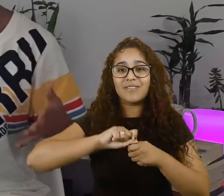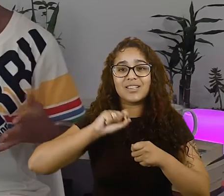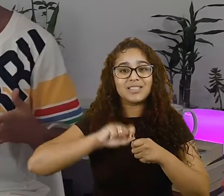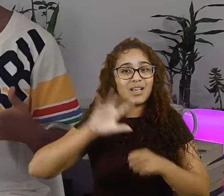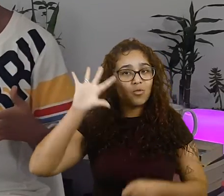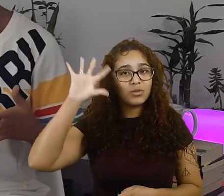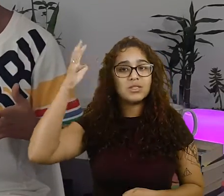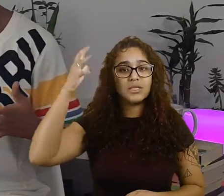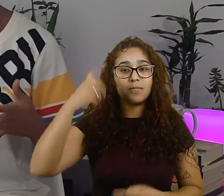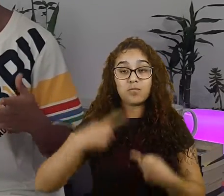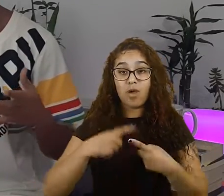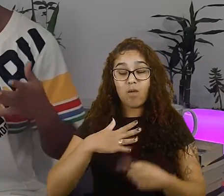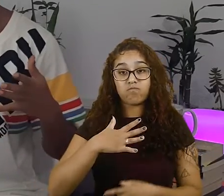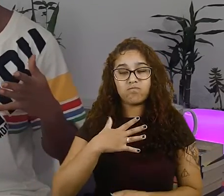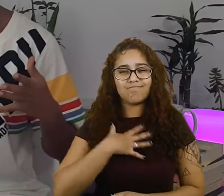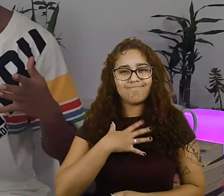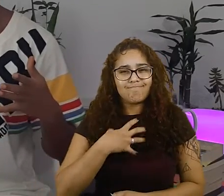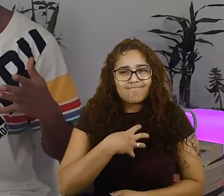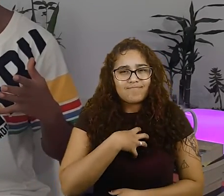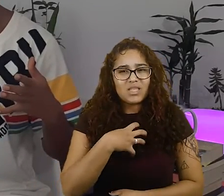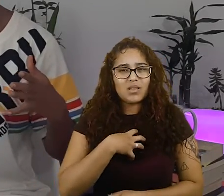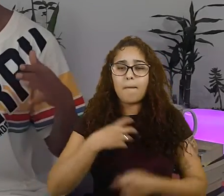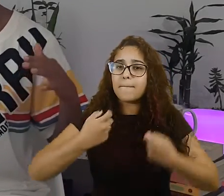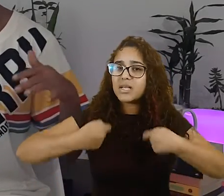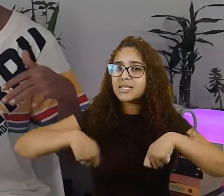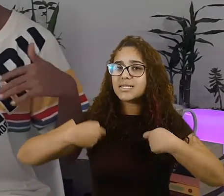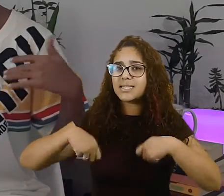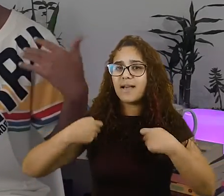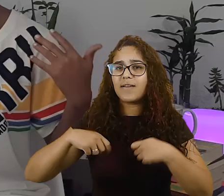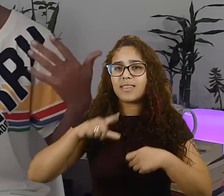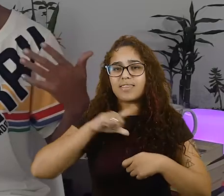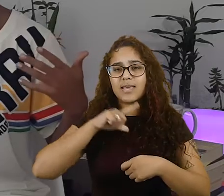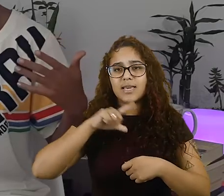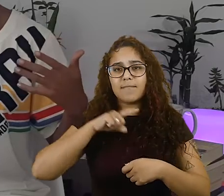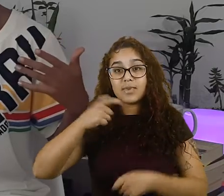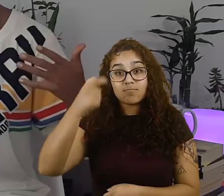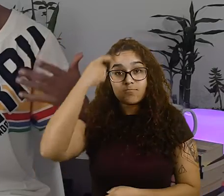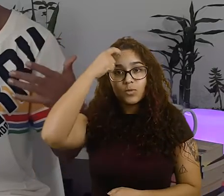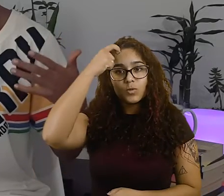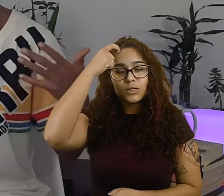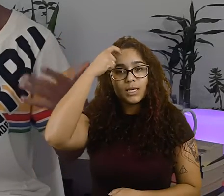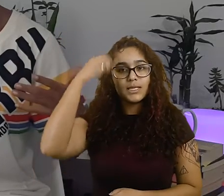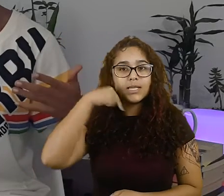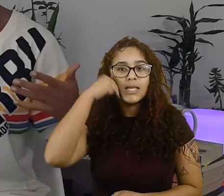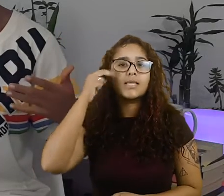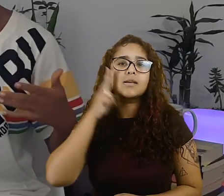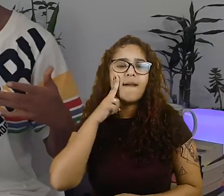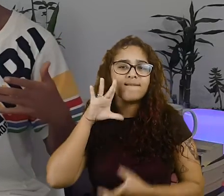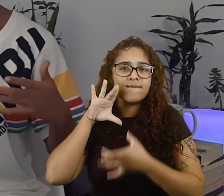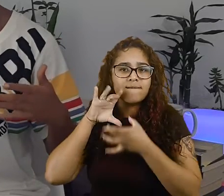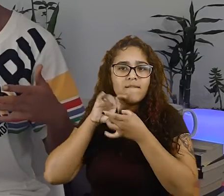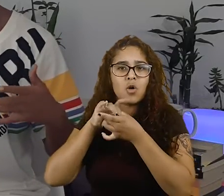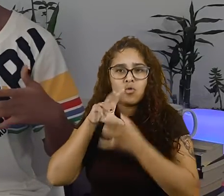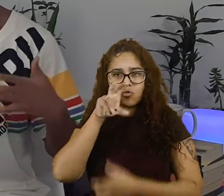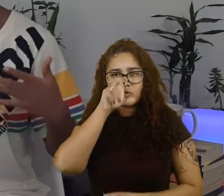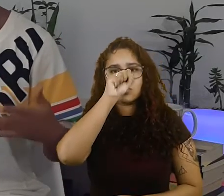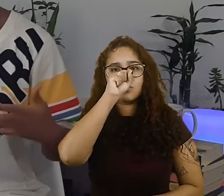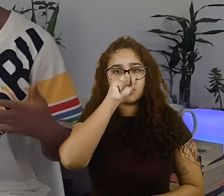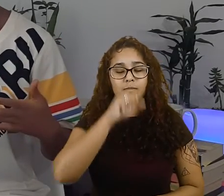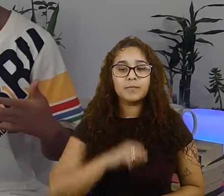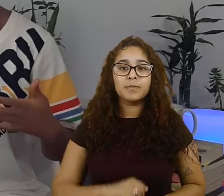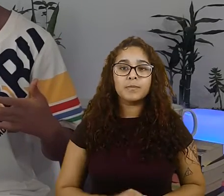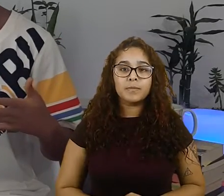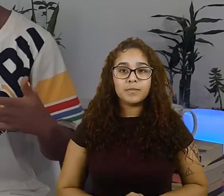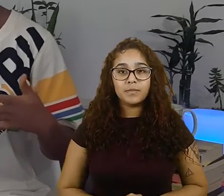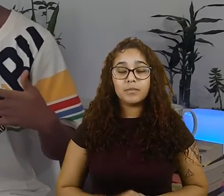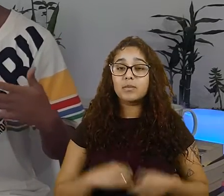fazer alguma coisa, de que eu precisava construir a minha consciência negra de uma maneira mais